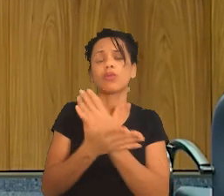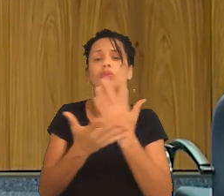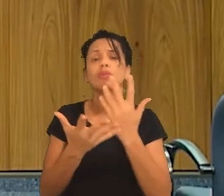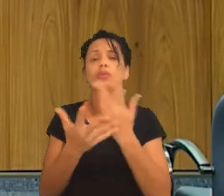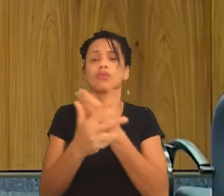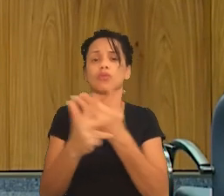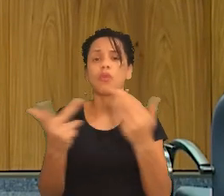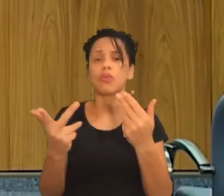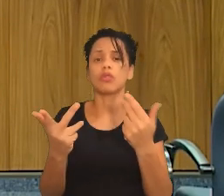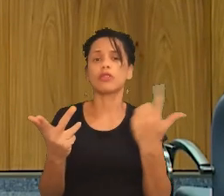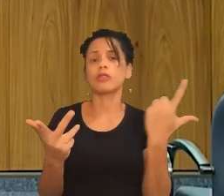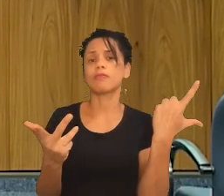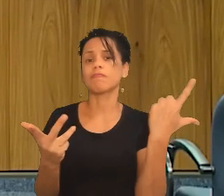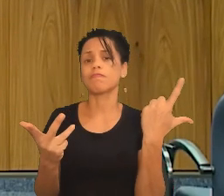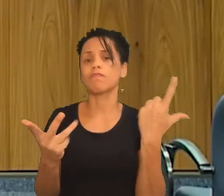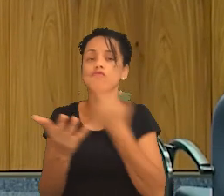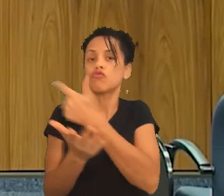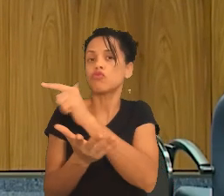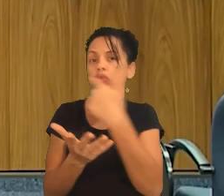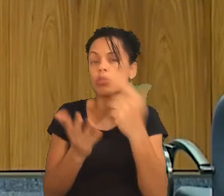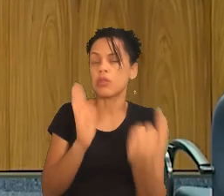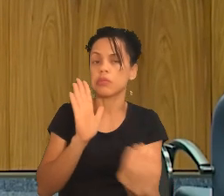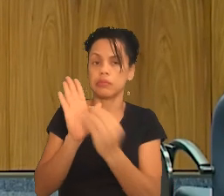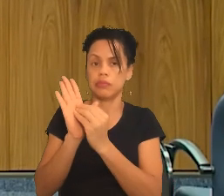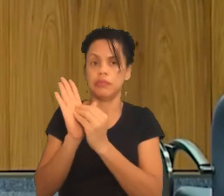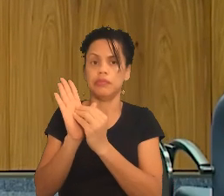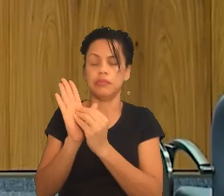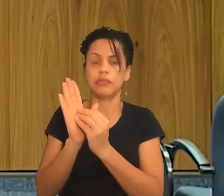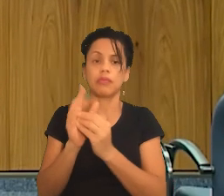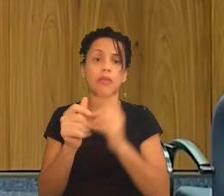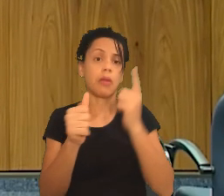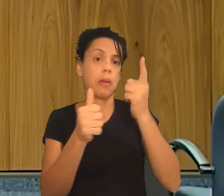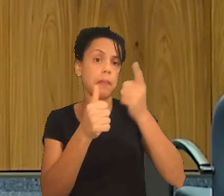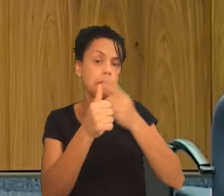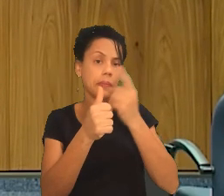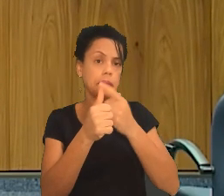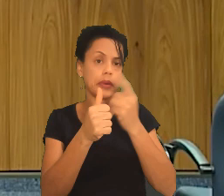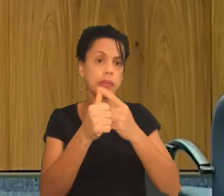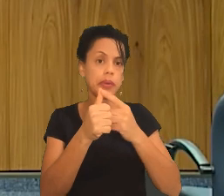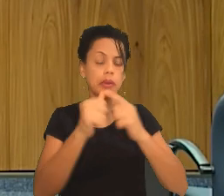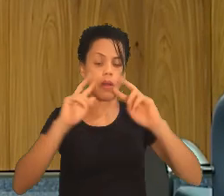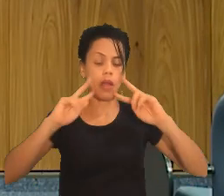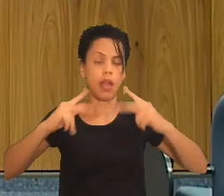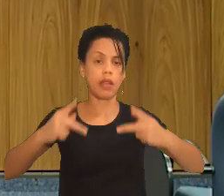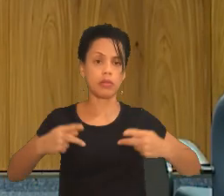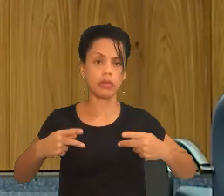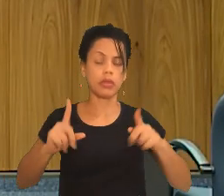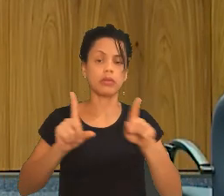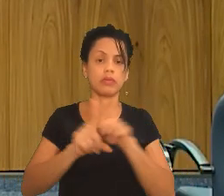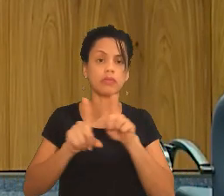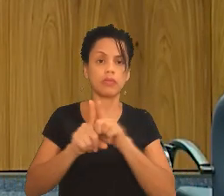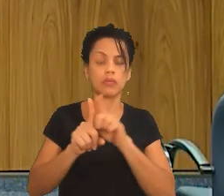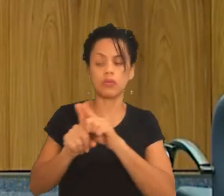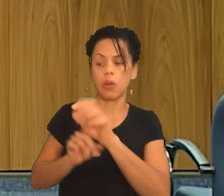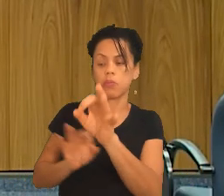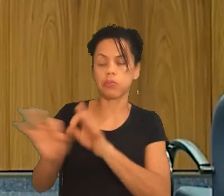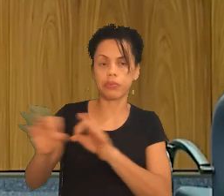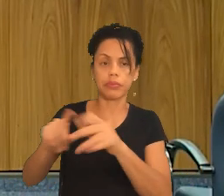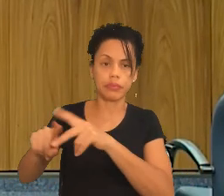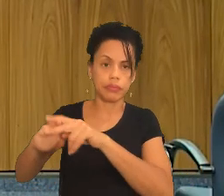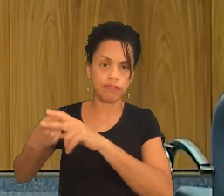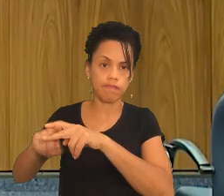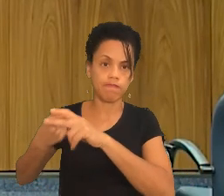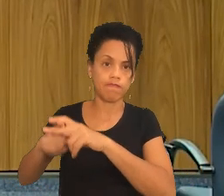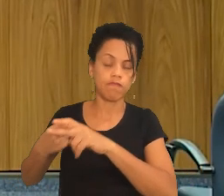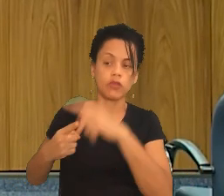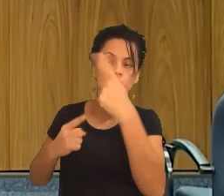discutidas naquele encontro. A primeira, o reconhecimento, o reparo e a responsabilização em relação às violações de direitos